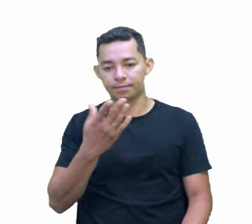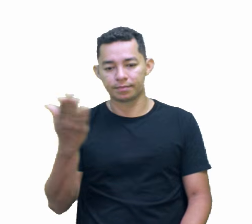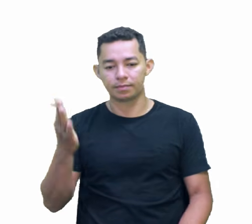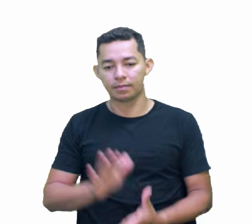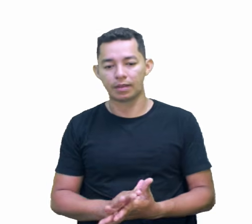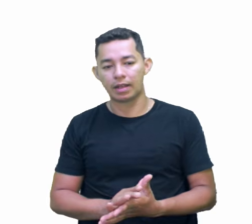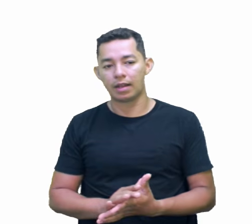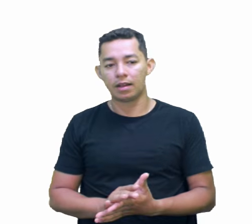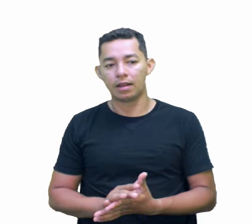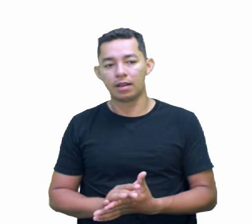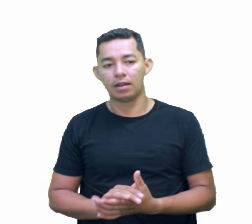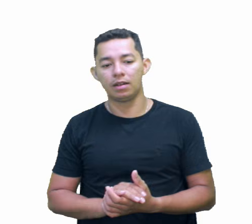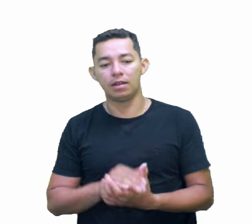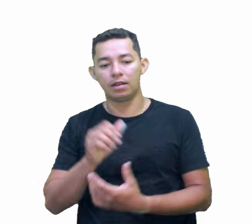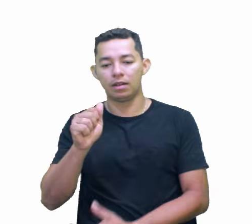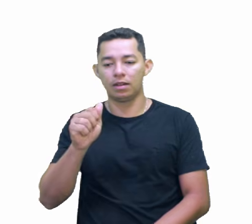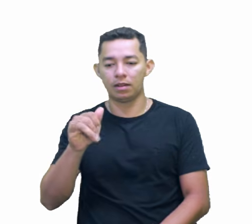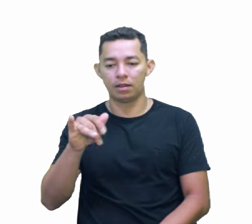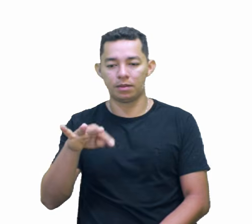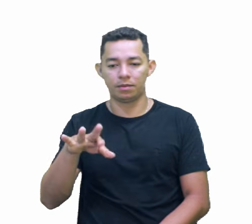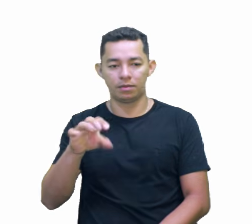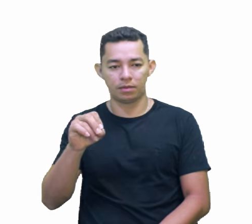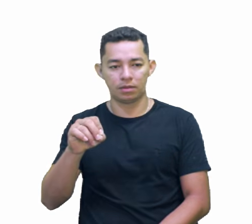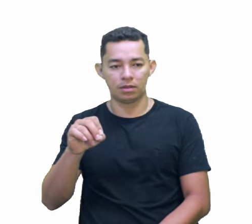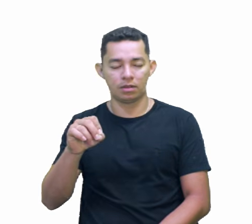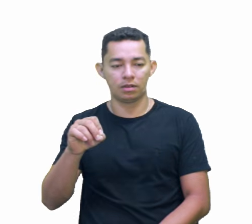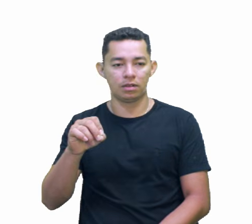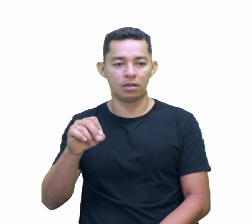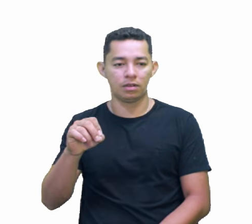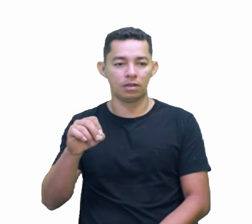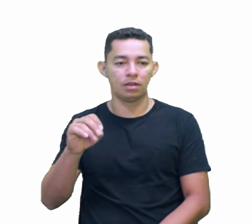fatores abióticos, eles são,